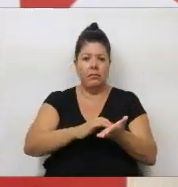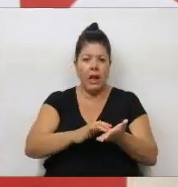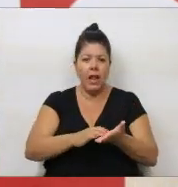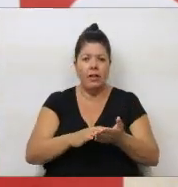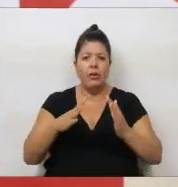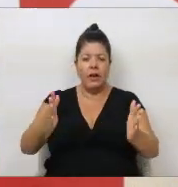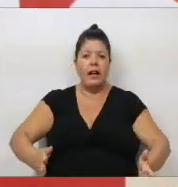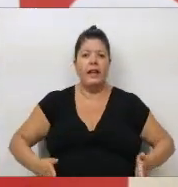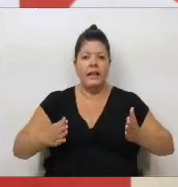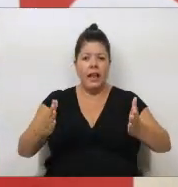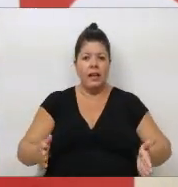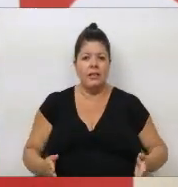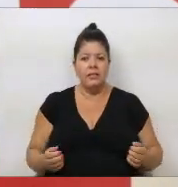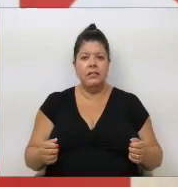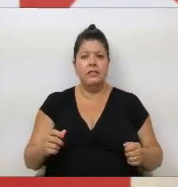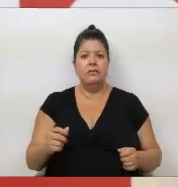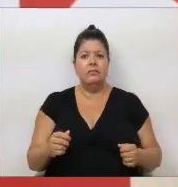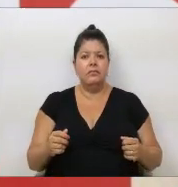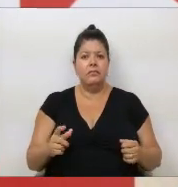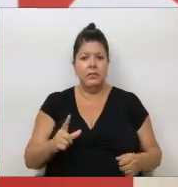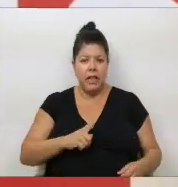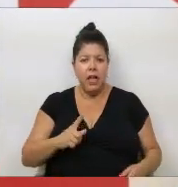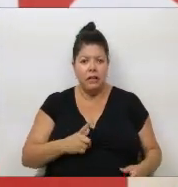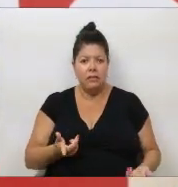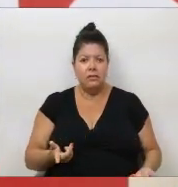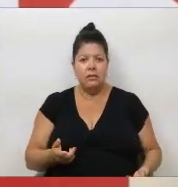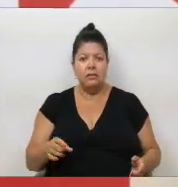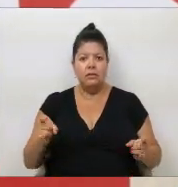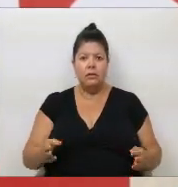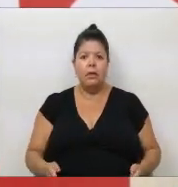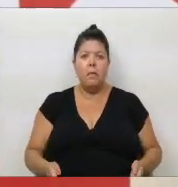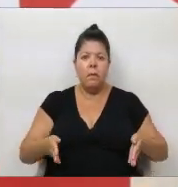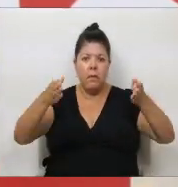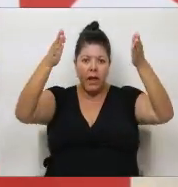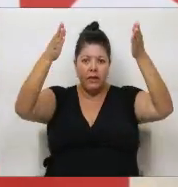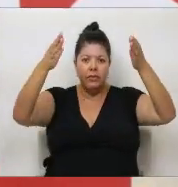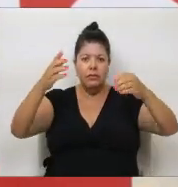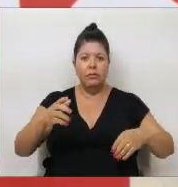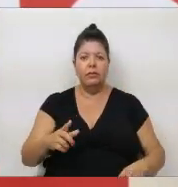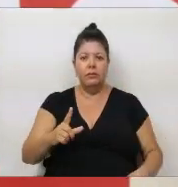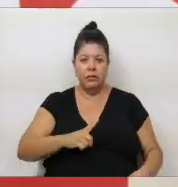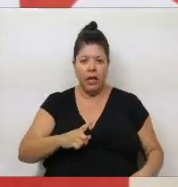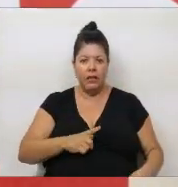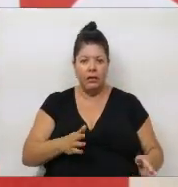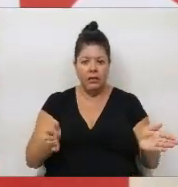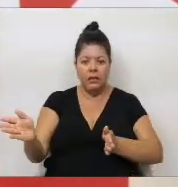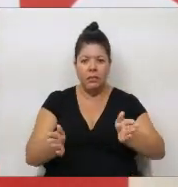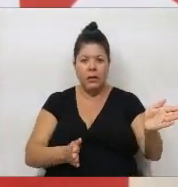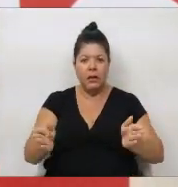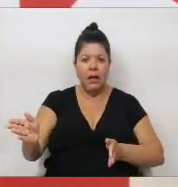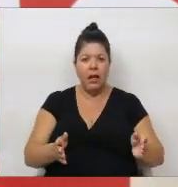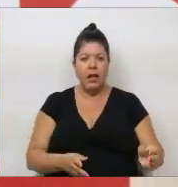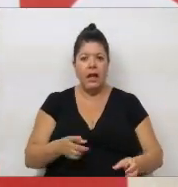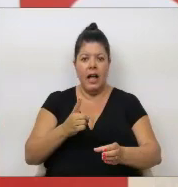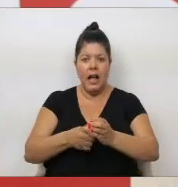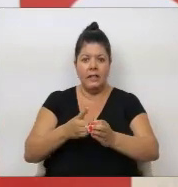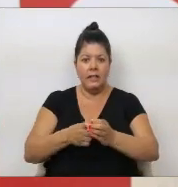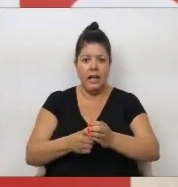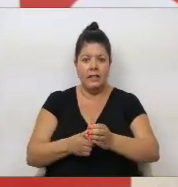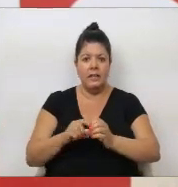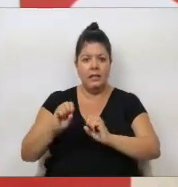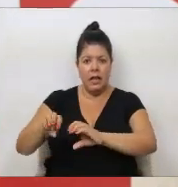um cadeirante. Os nossos prédios, o acesso dos nossos prédios, a cidade está educada, as